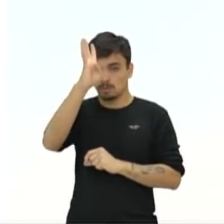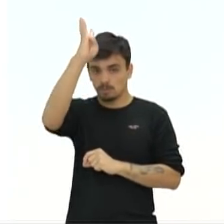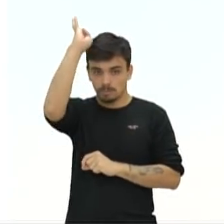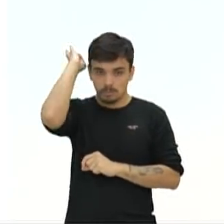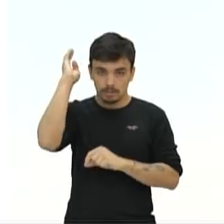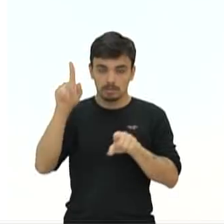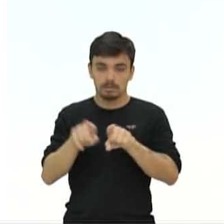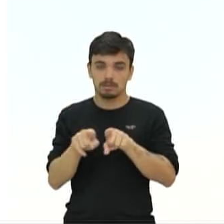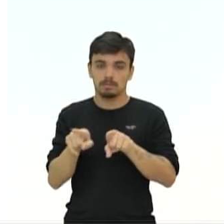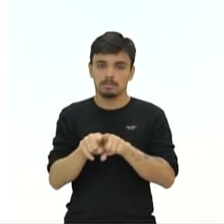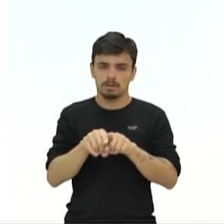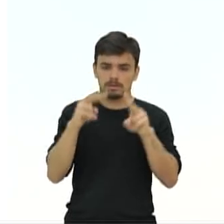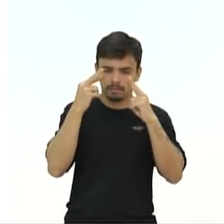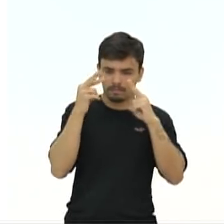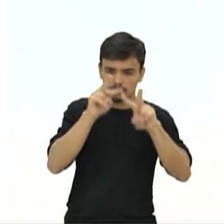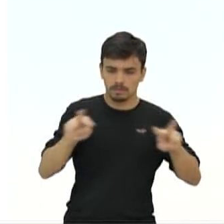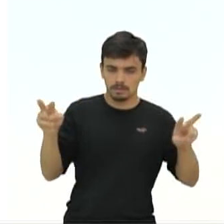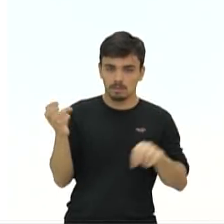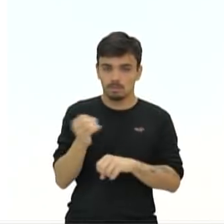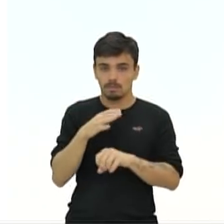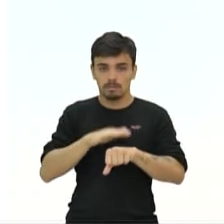uma nova visão de tempo,